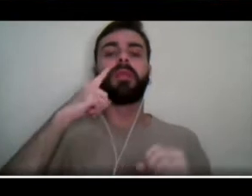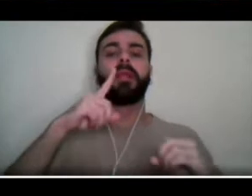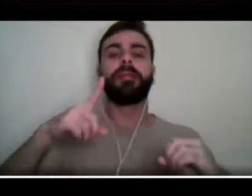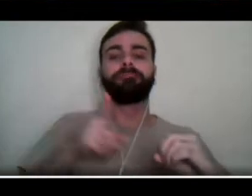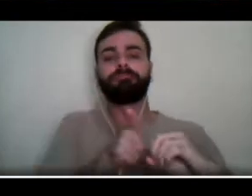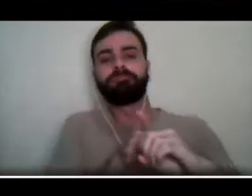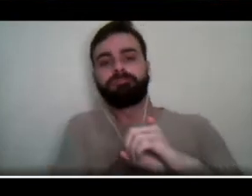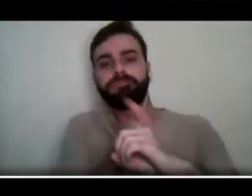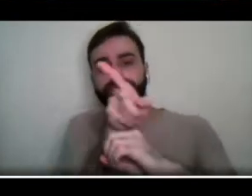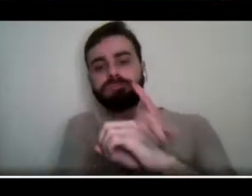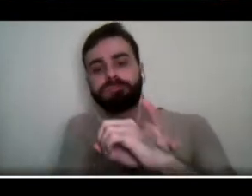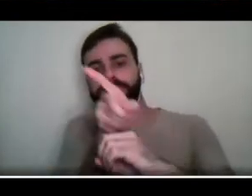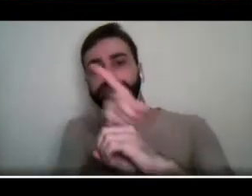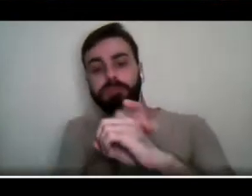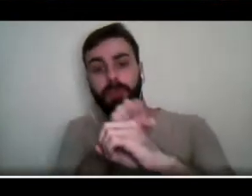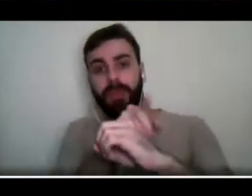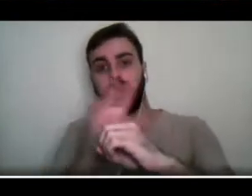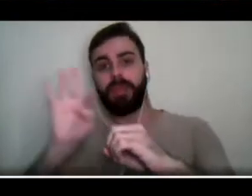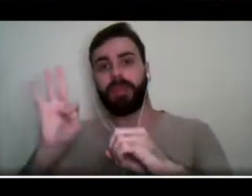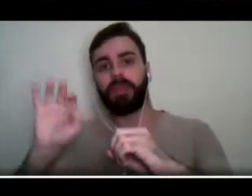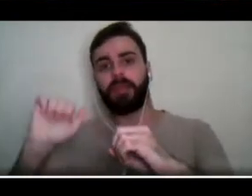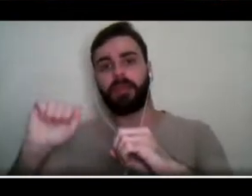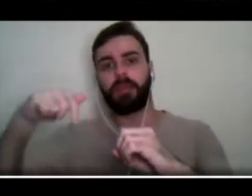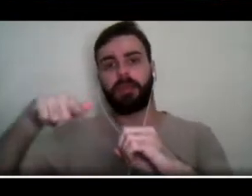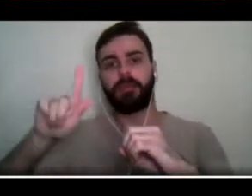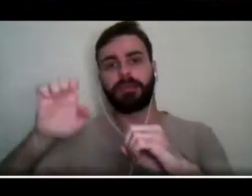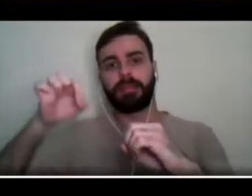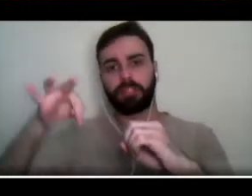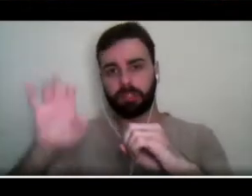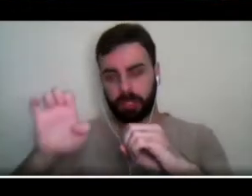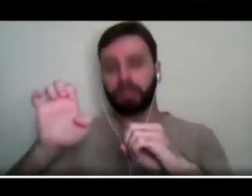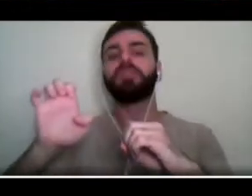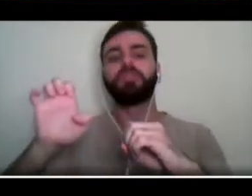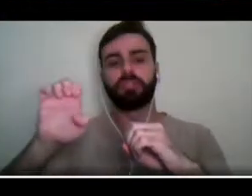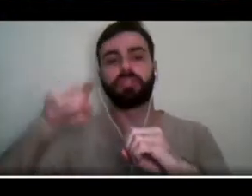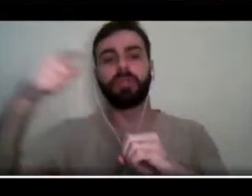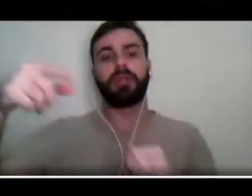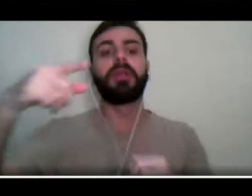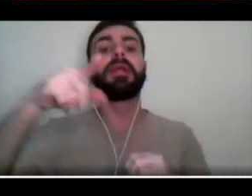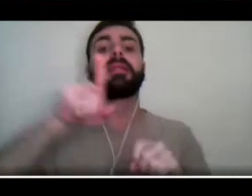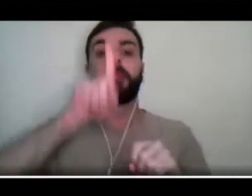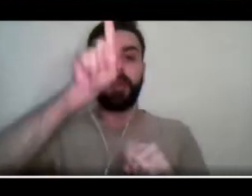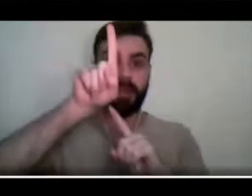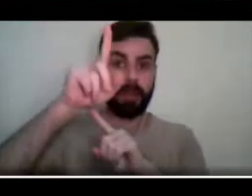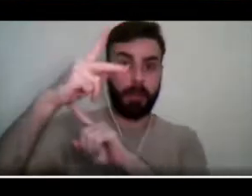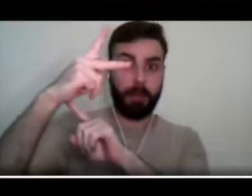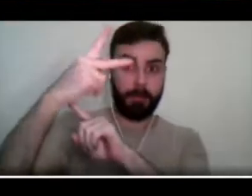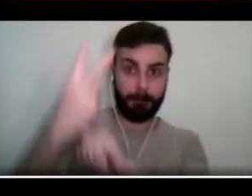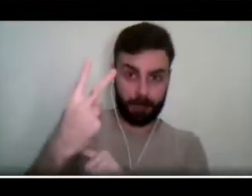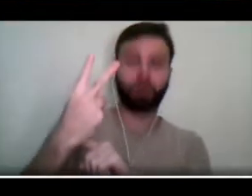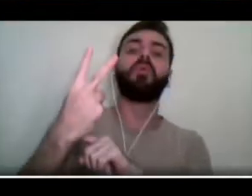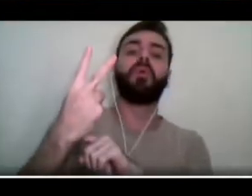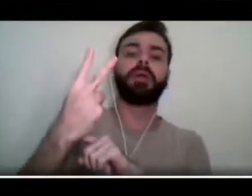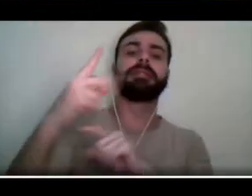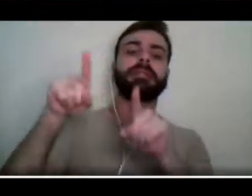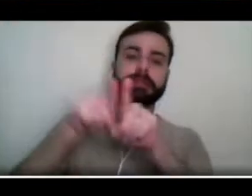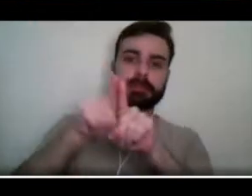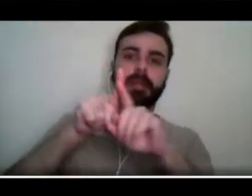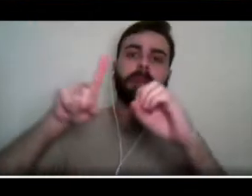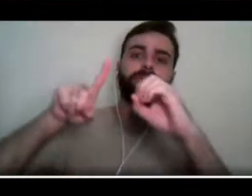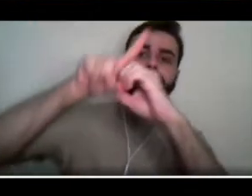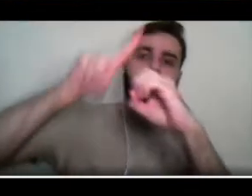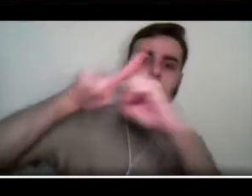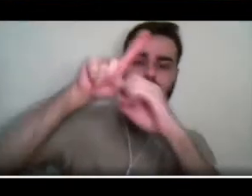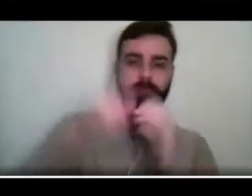E no ponto P2, novamente, a gente tem um vetor velocidade no ponto V2, que é tangente à